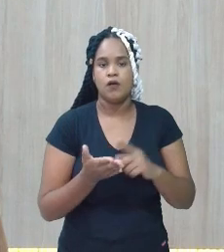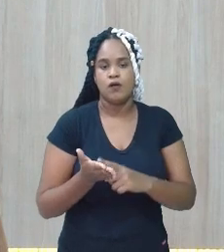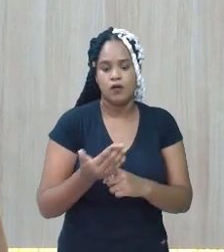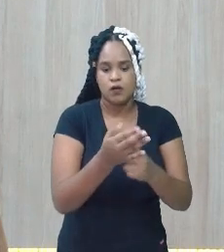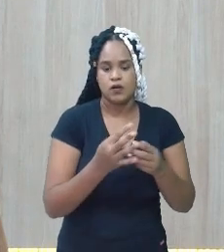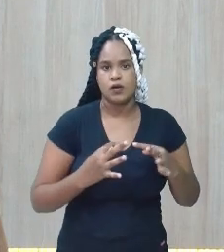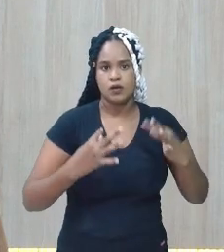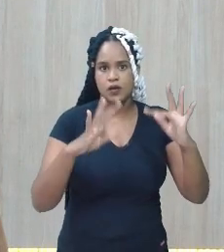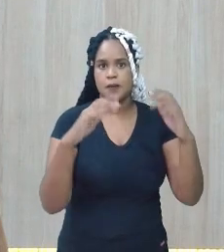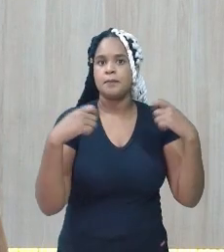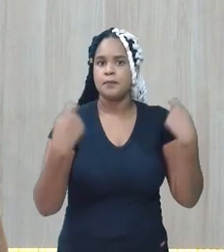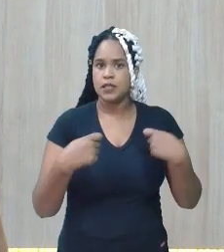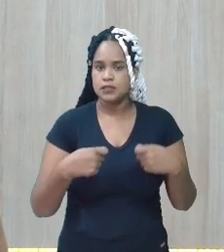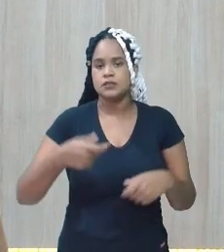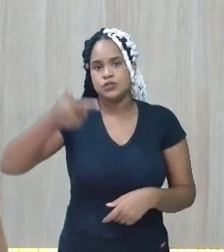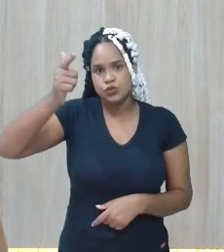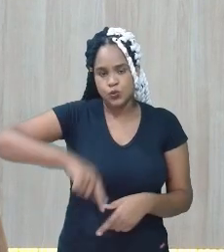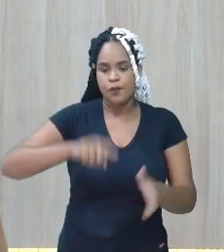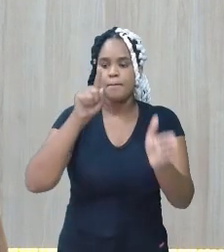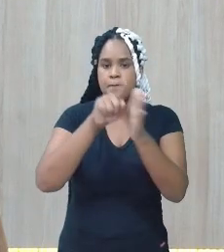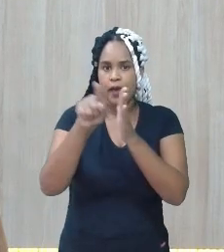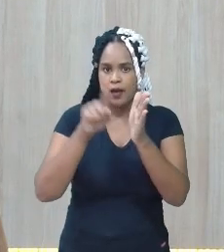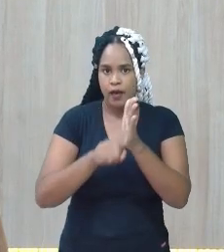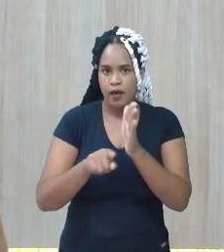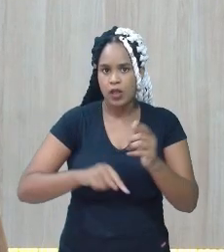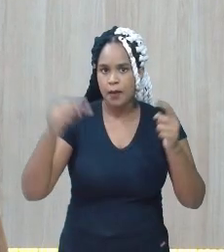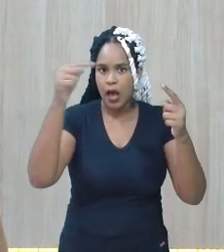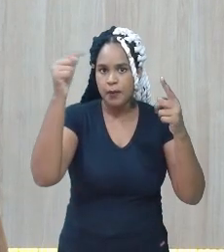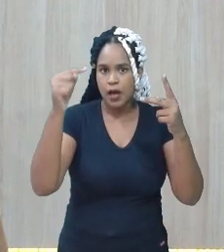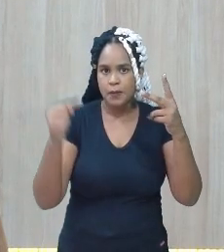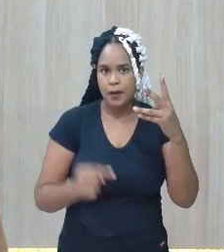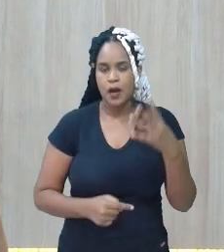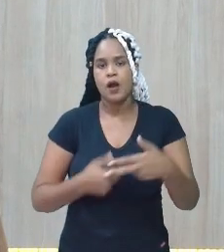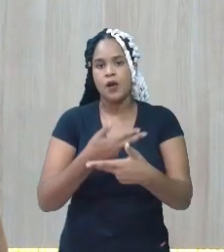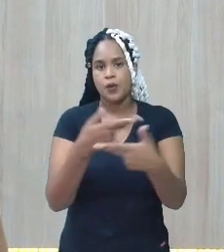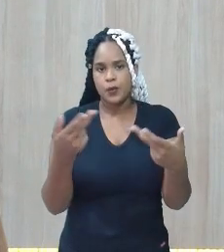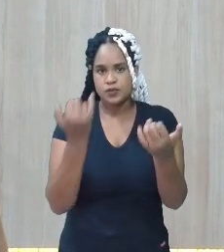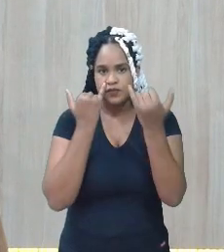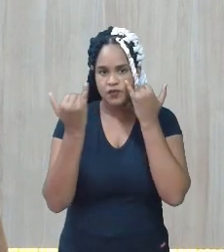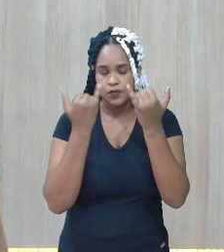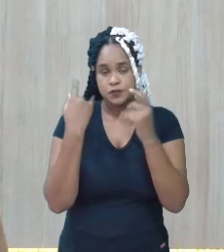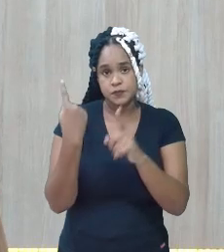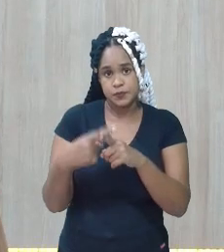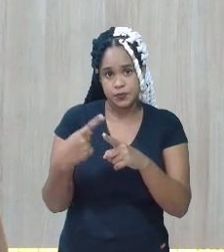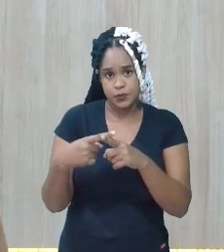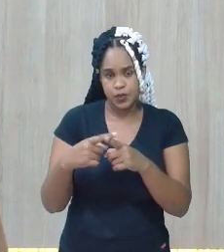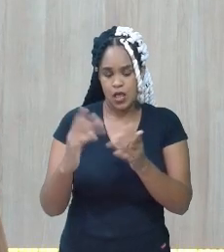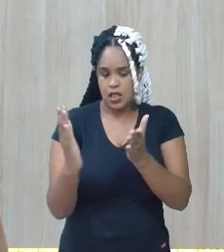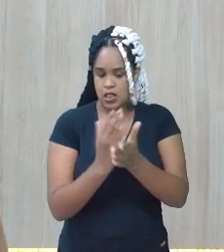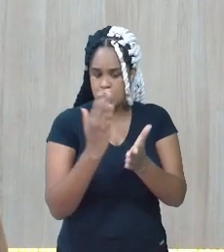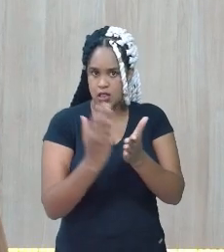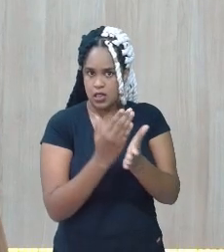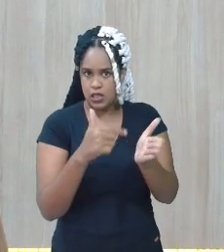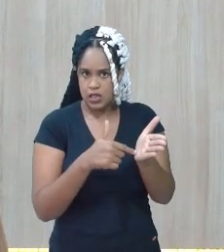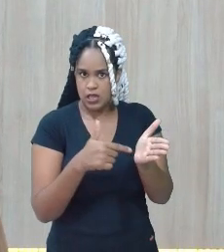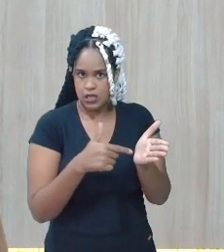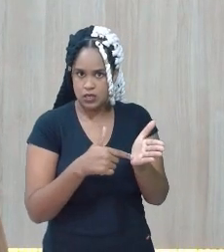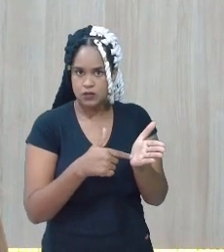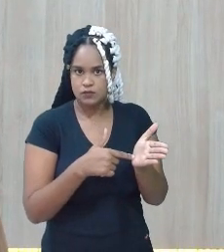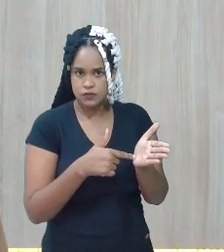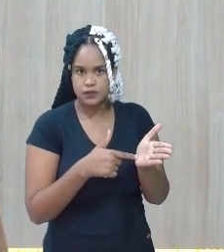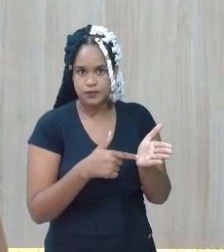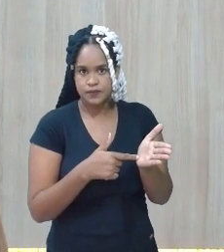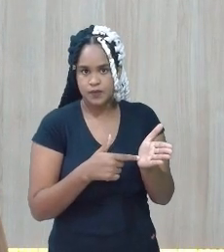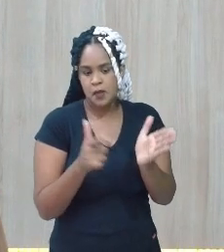é importante reforçar também essas informações, até porque no livro físico, não